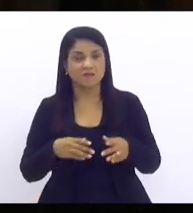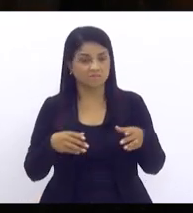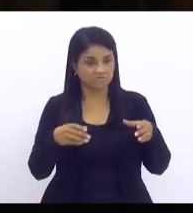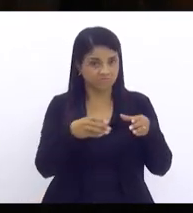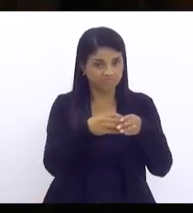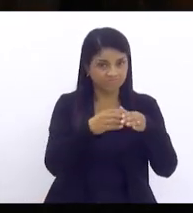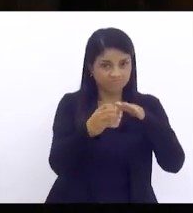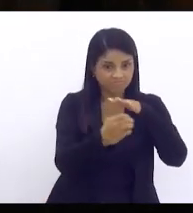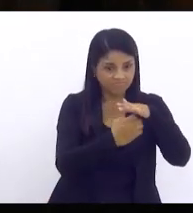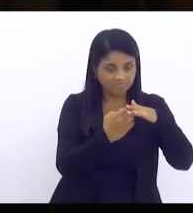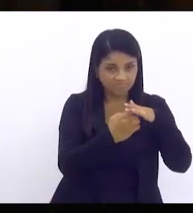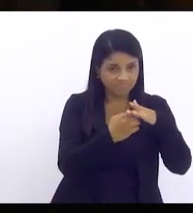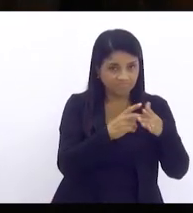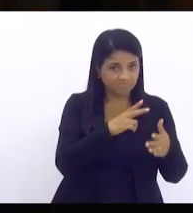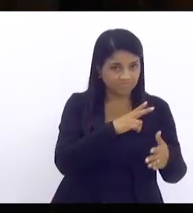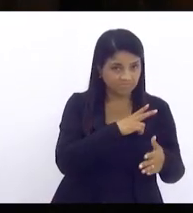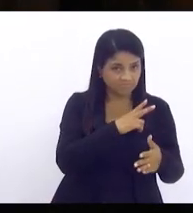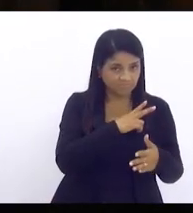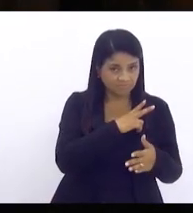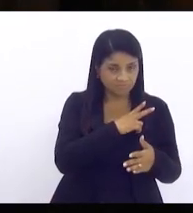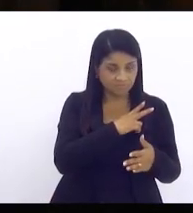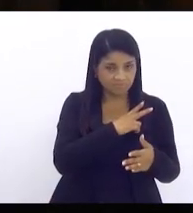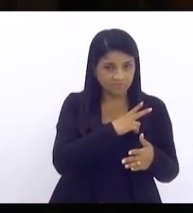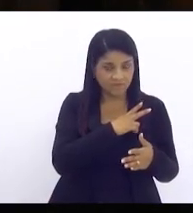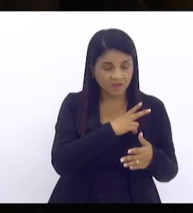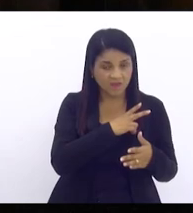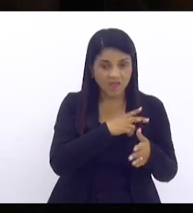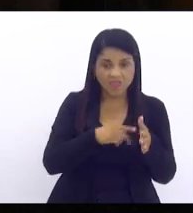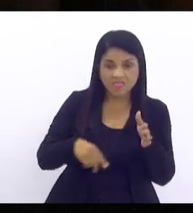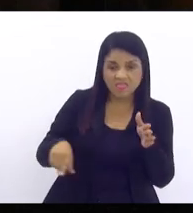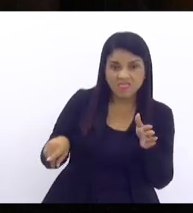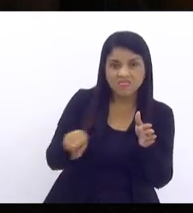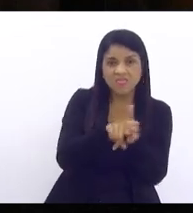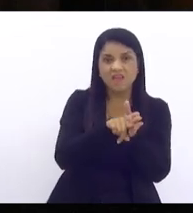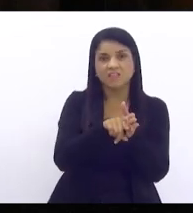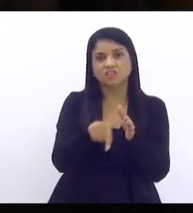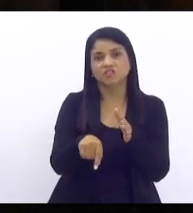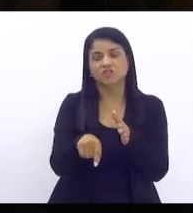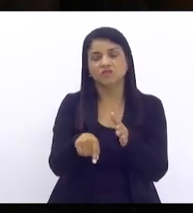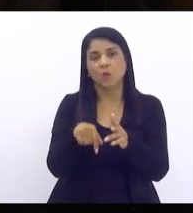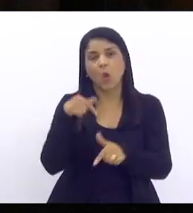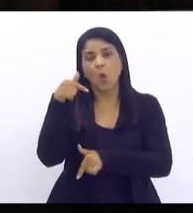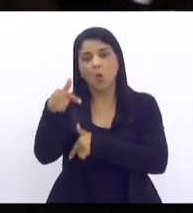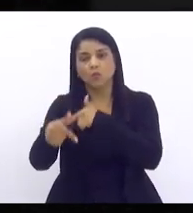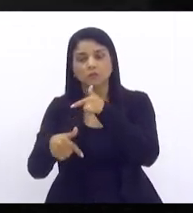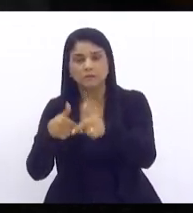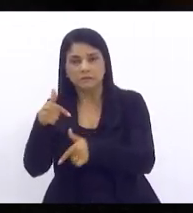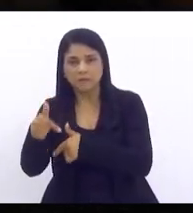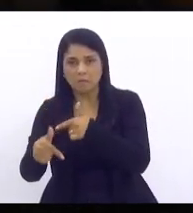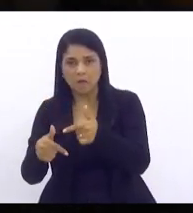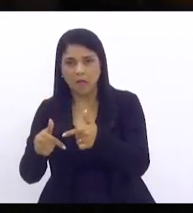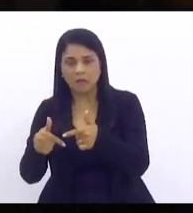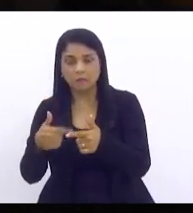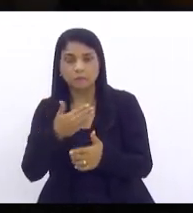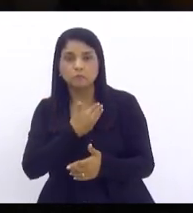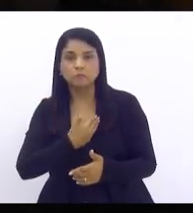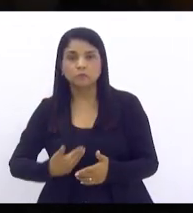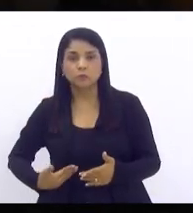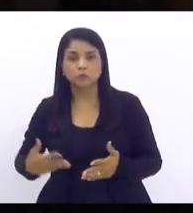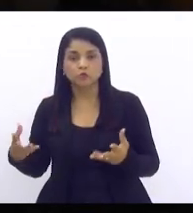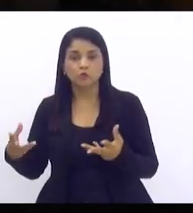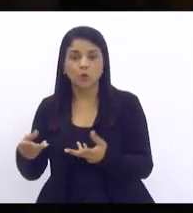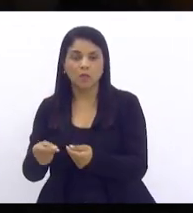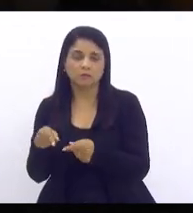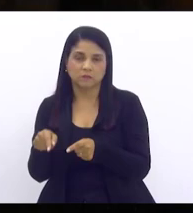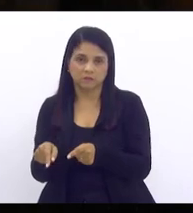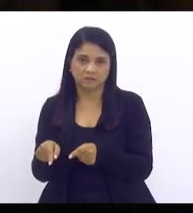elas fazem um contraponto negativo ao serviço público de qualidade, porque não deixam